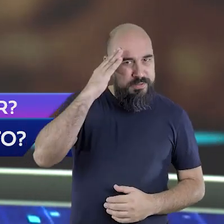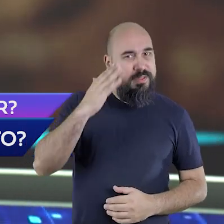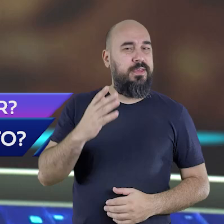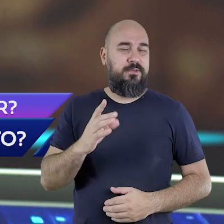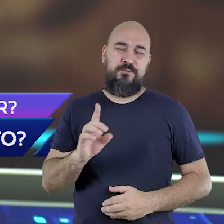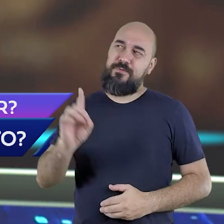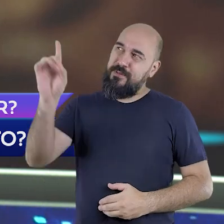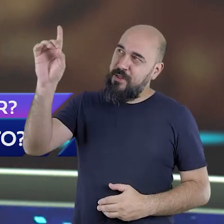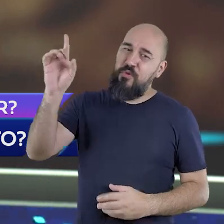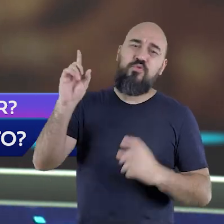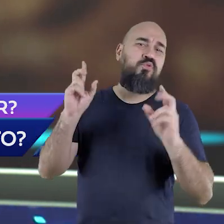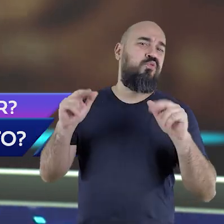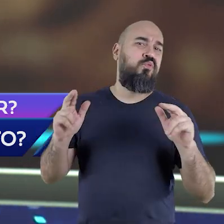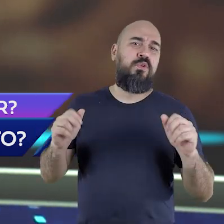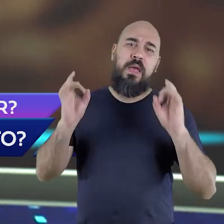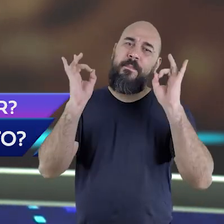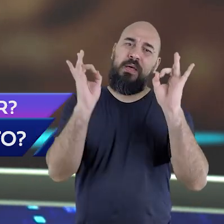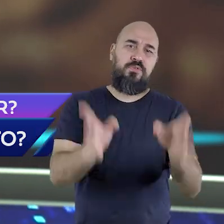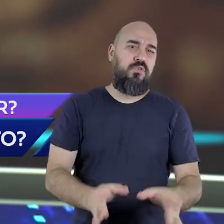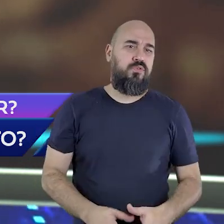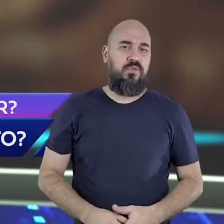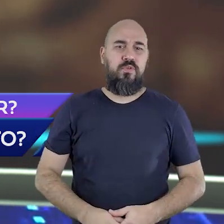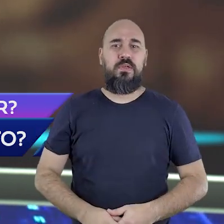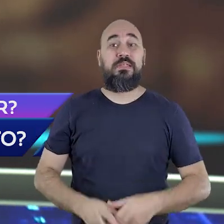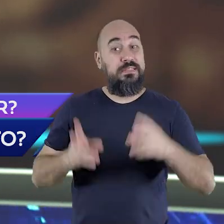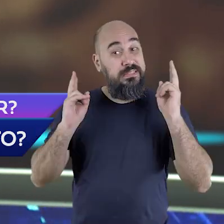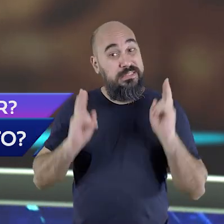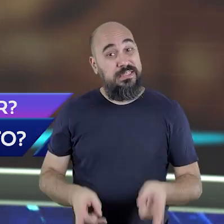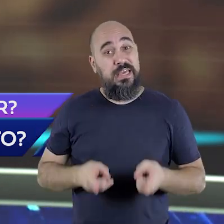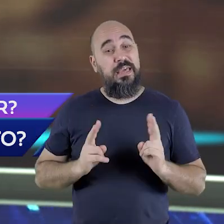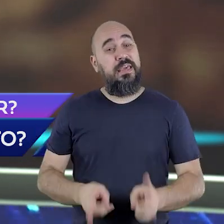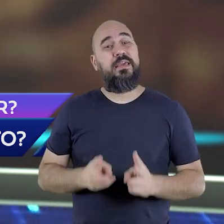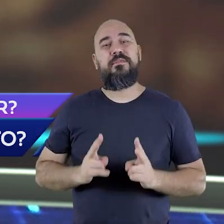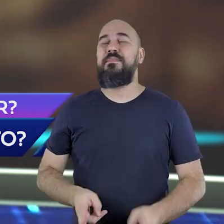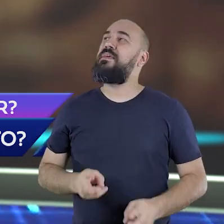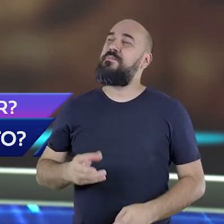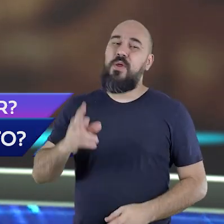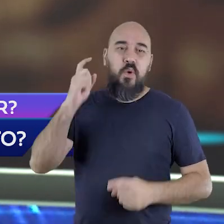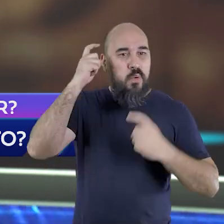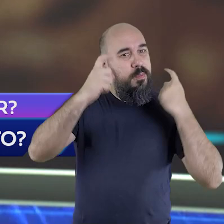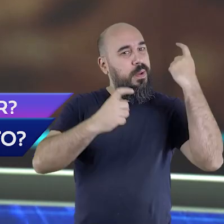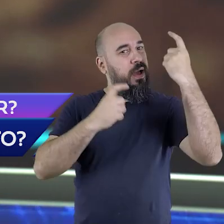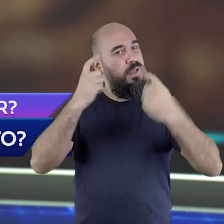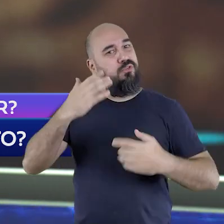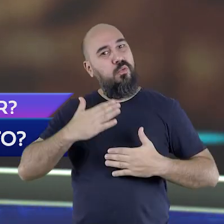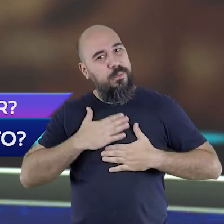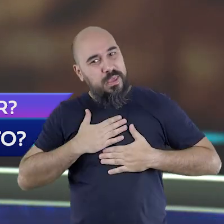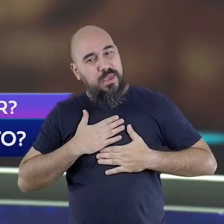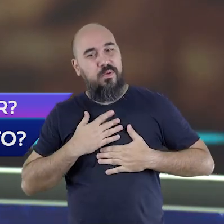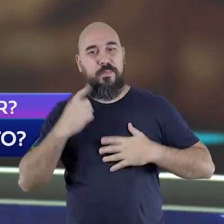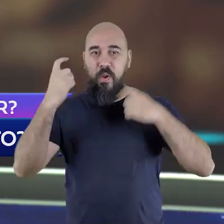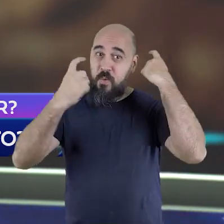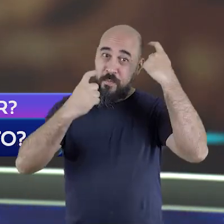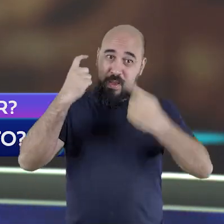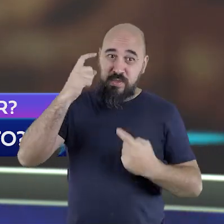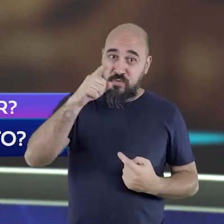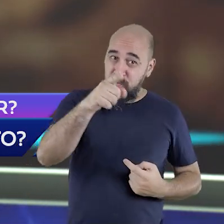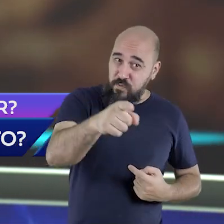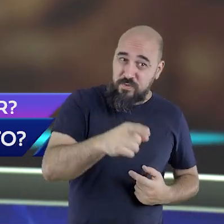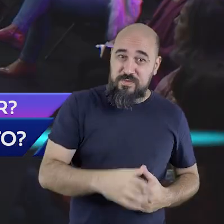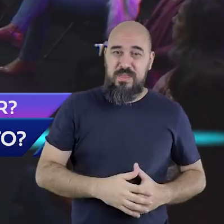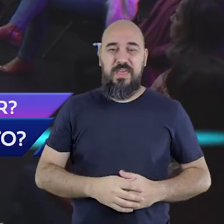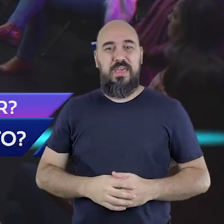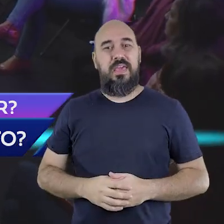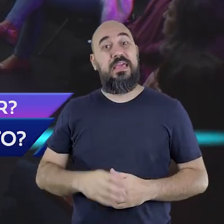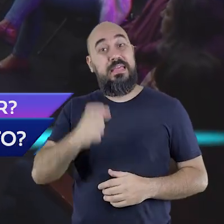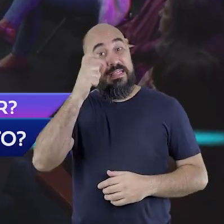abandonou. Deus nunca nos deixou. Ele continua preocupado comigo e com você. Ele continua interessado na minha